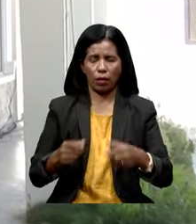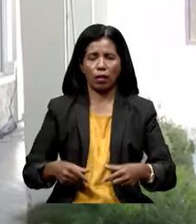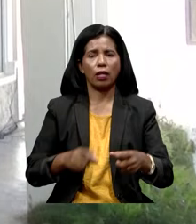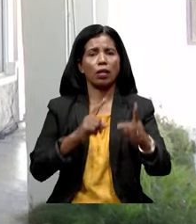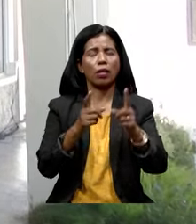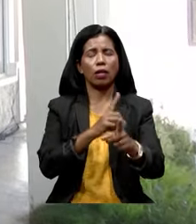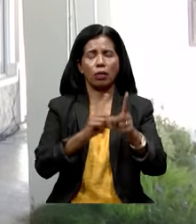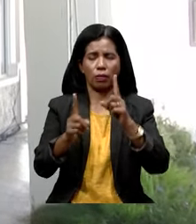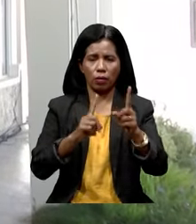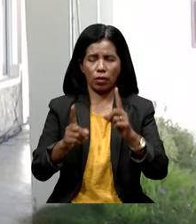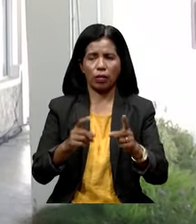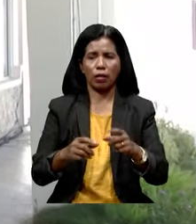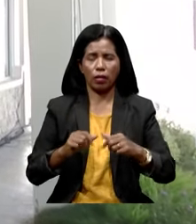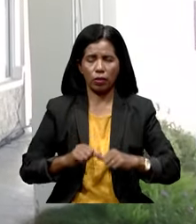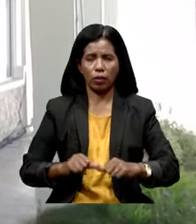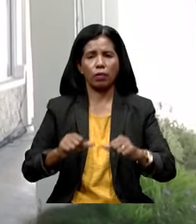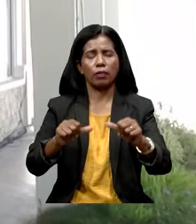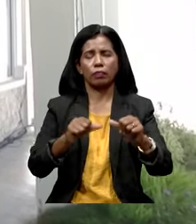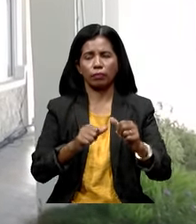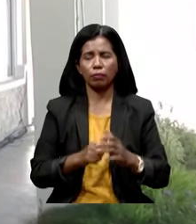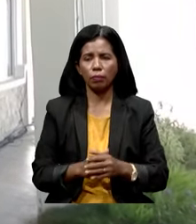los duro